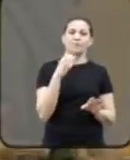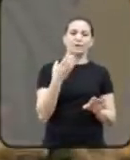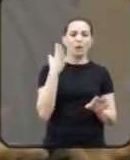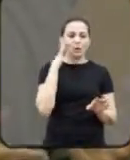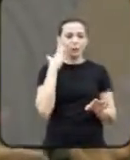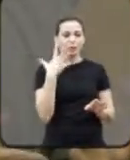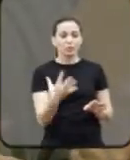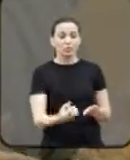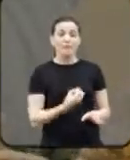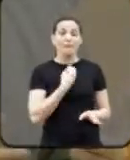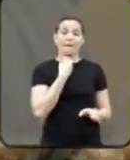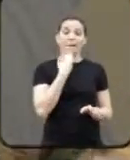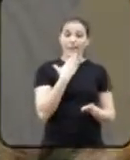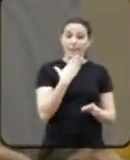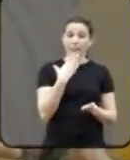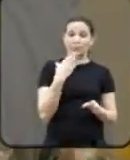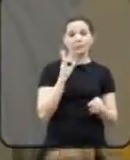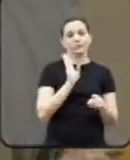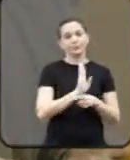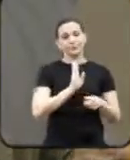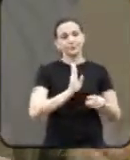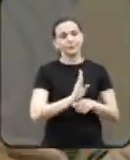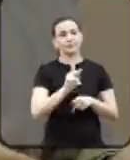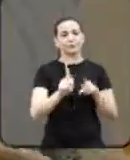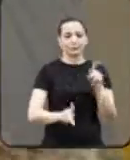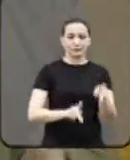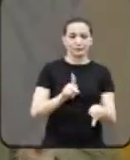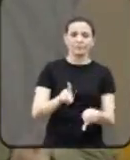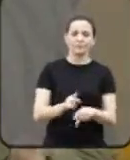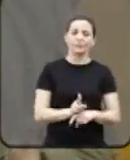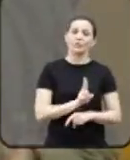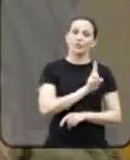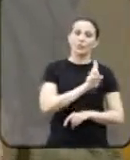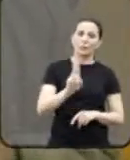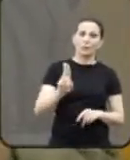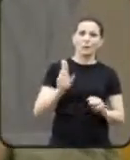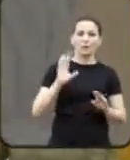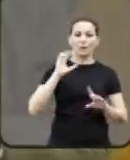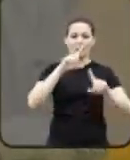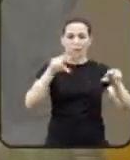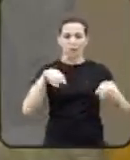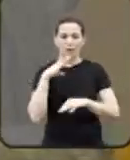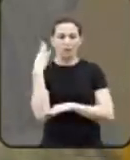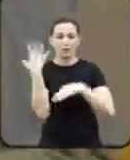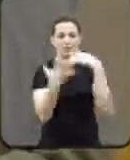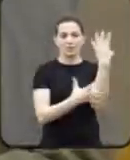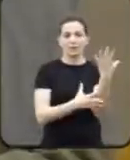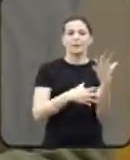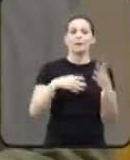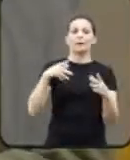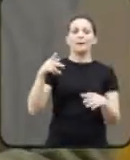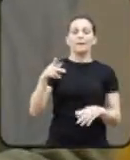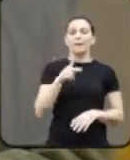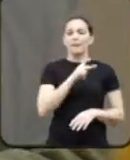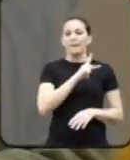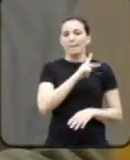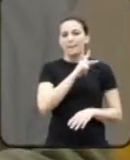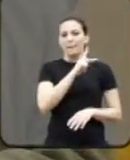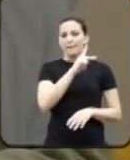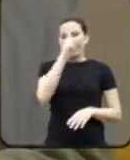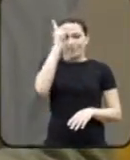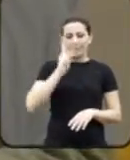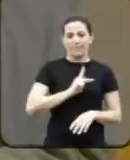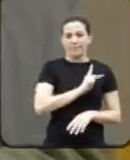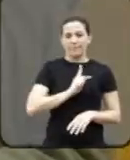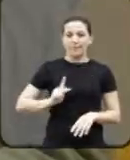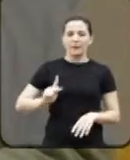dizer que a justiça foi ágil, né, e deu uma solução favorável para a própria população. Qual é isso o nome, que a gente espera. O nome